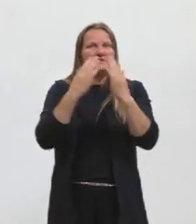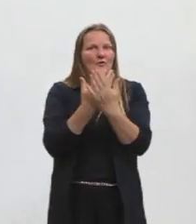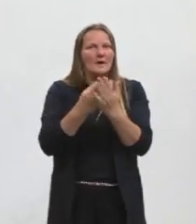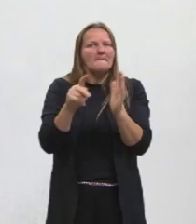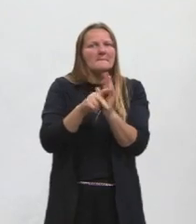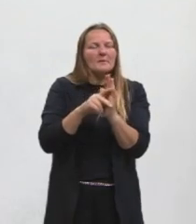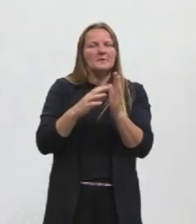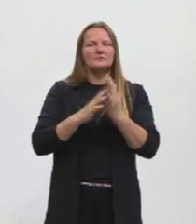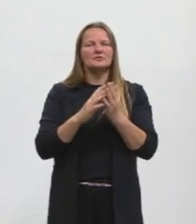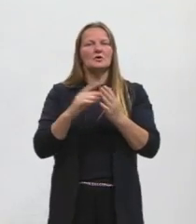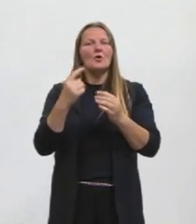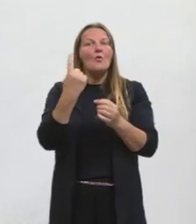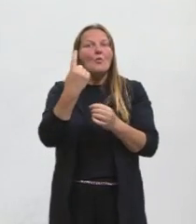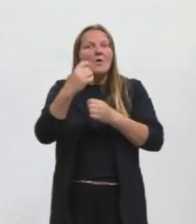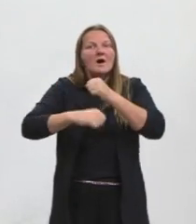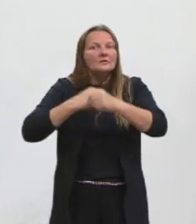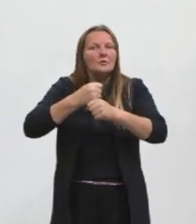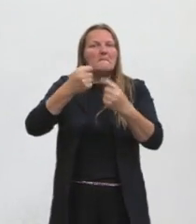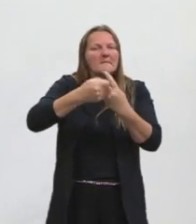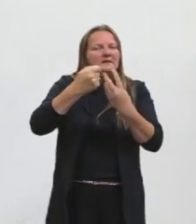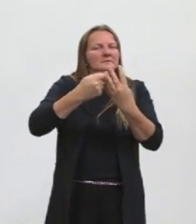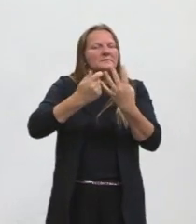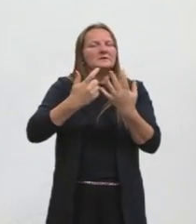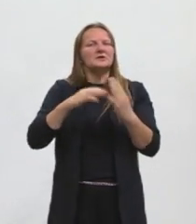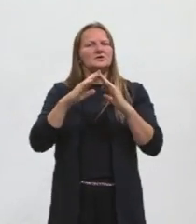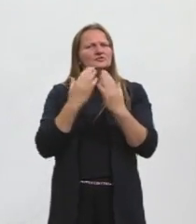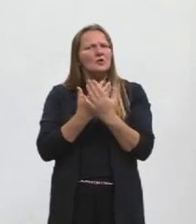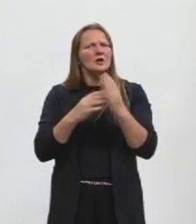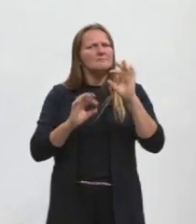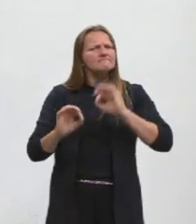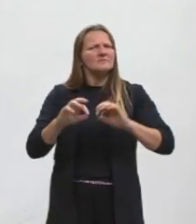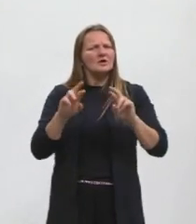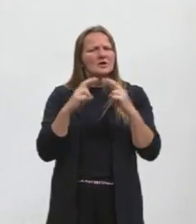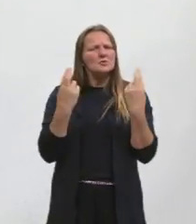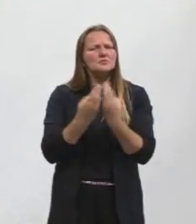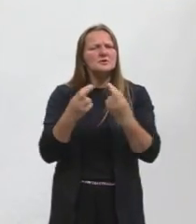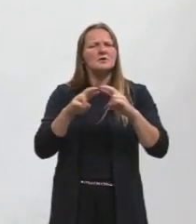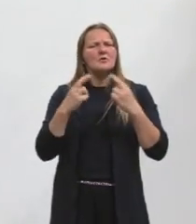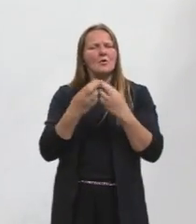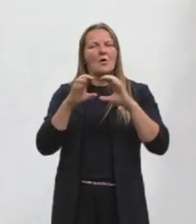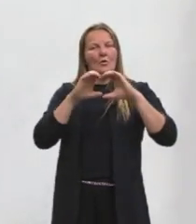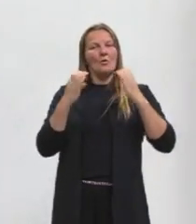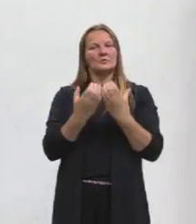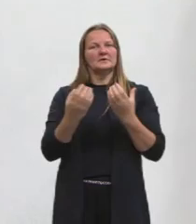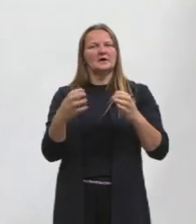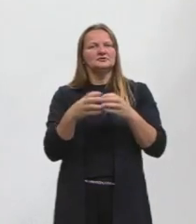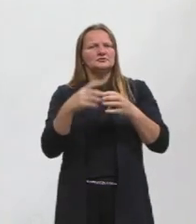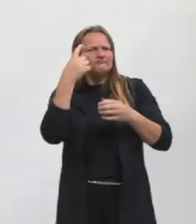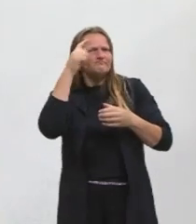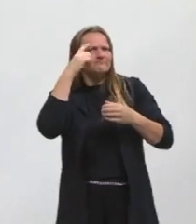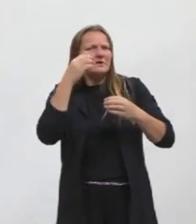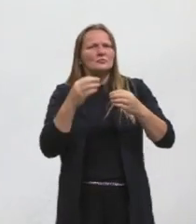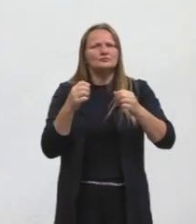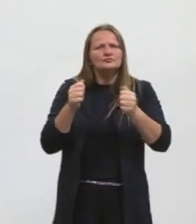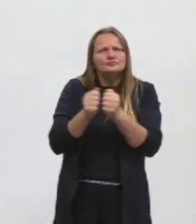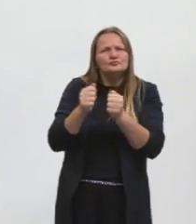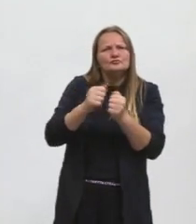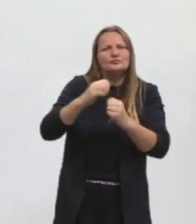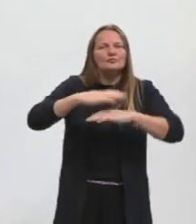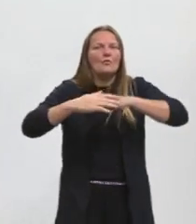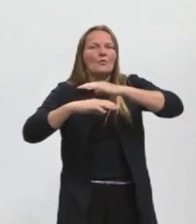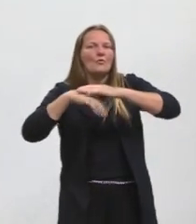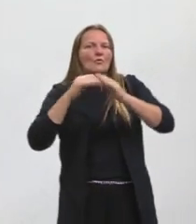que durante o ano inteiro essas escola estão se reunindo é estão trocando ideias estão construindo